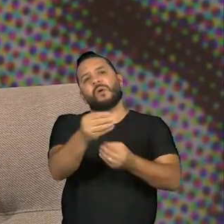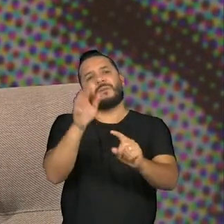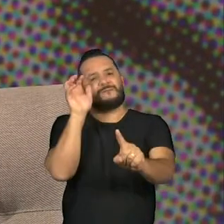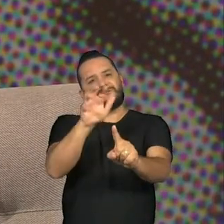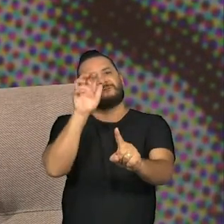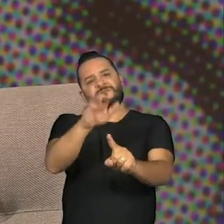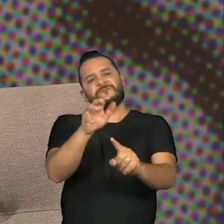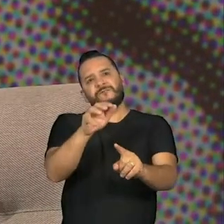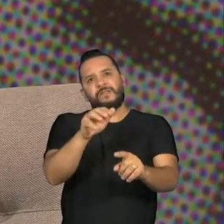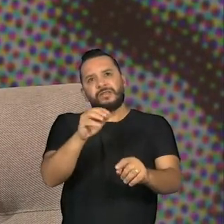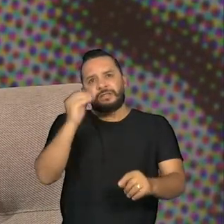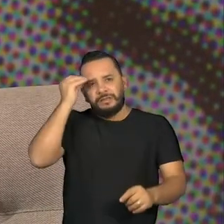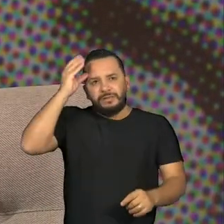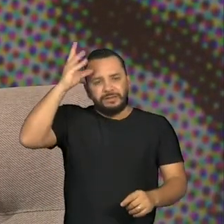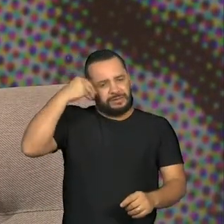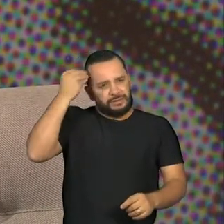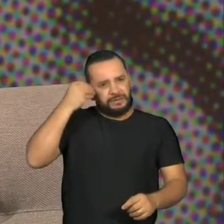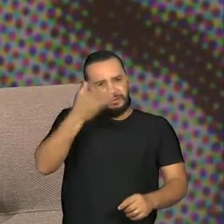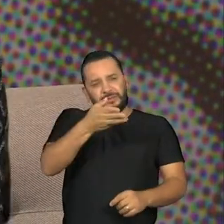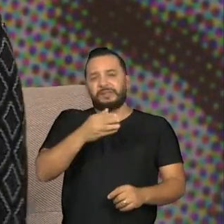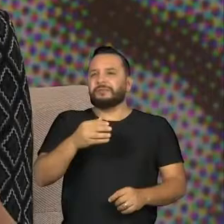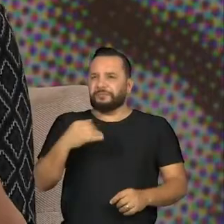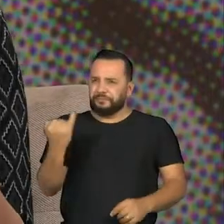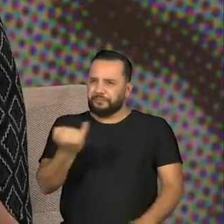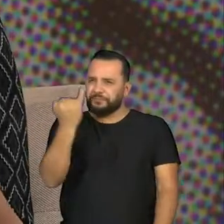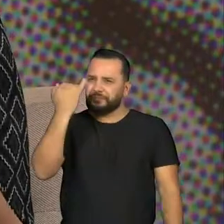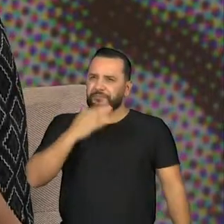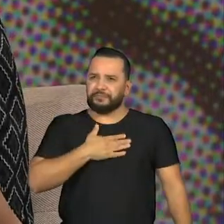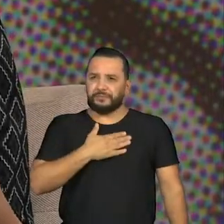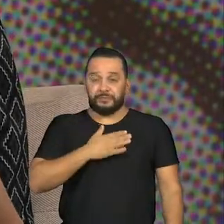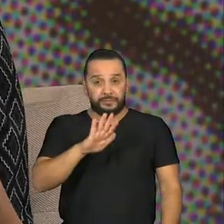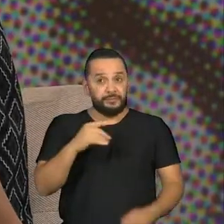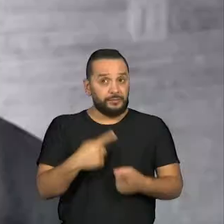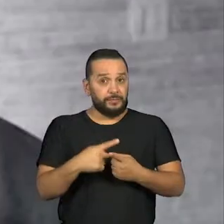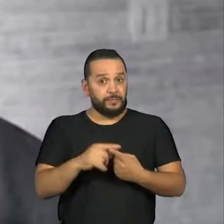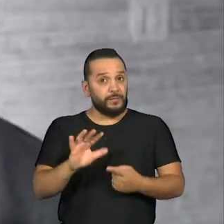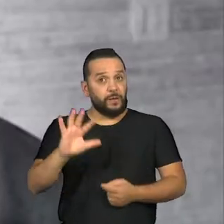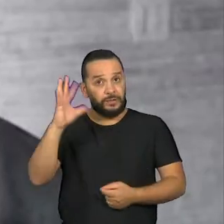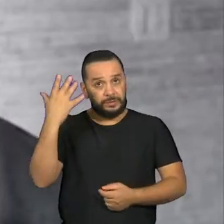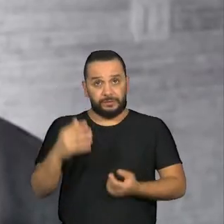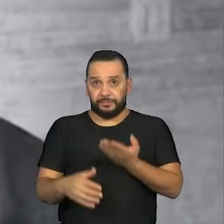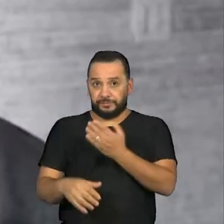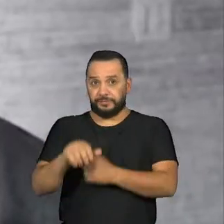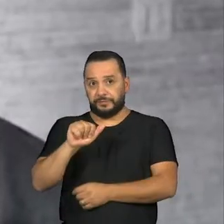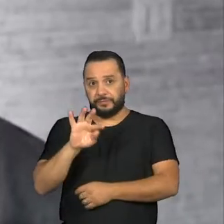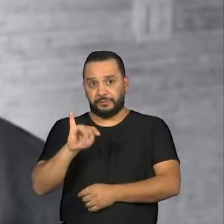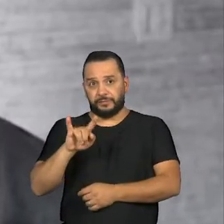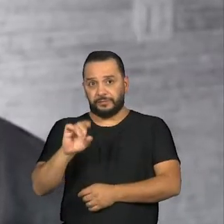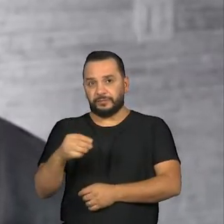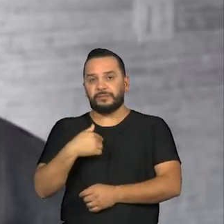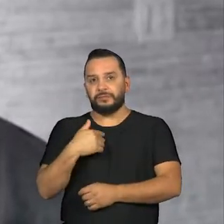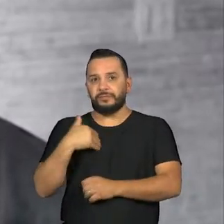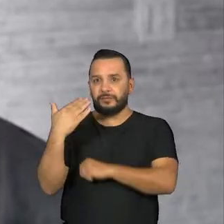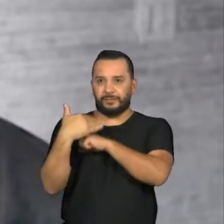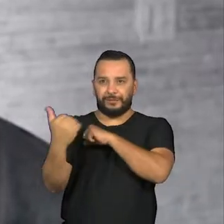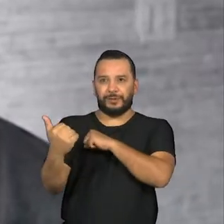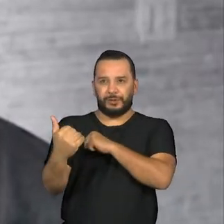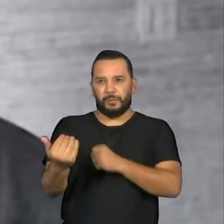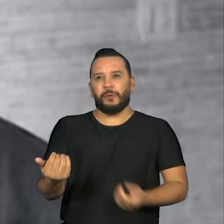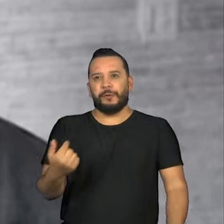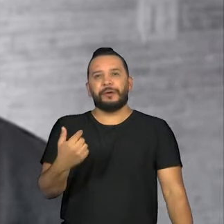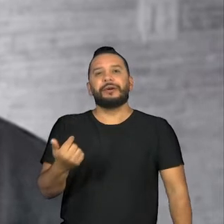muito importante para mim. Porque o que aconteceu? Quando o Atílio me chamou, quando eu fiz essa assembleia lá com o meu